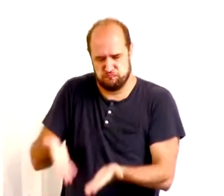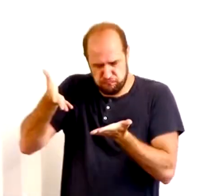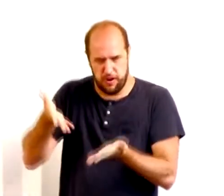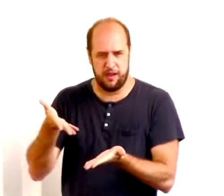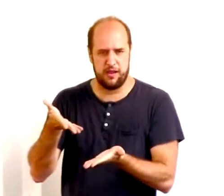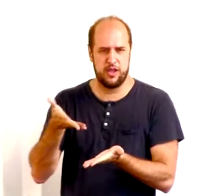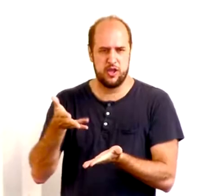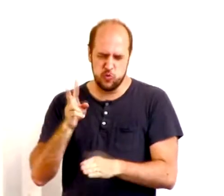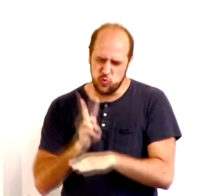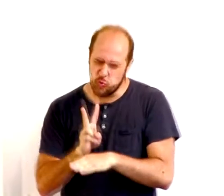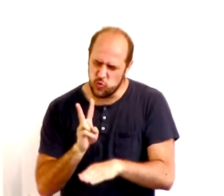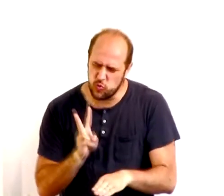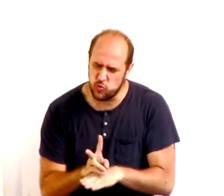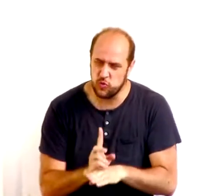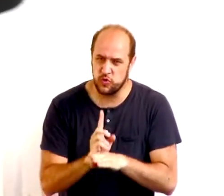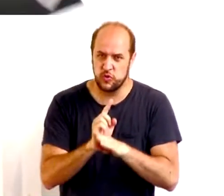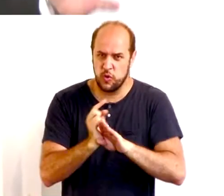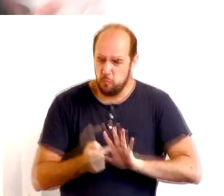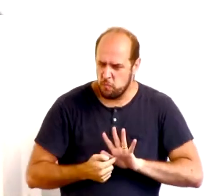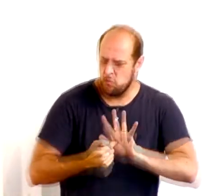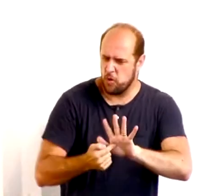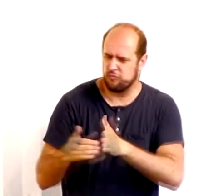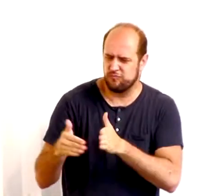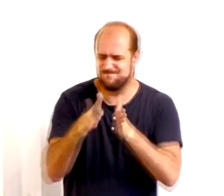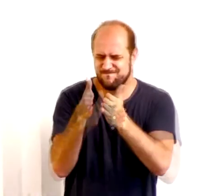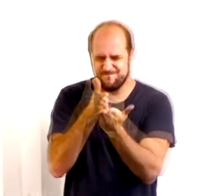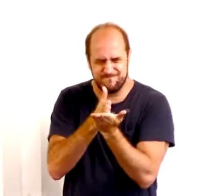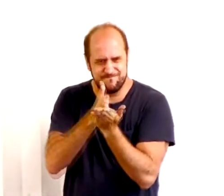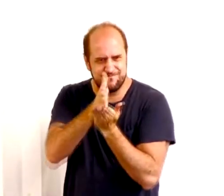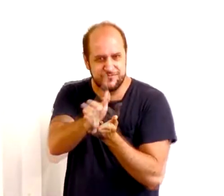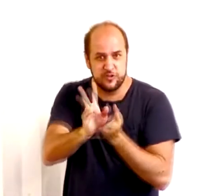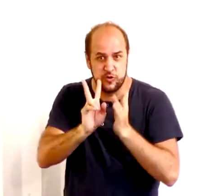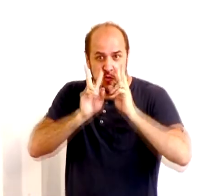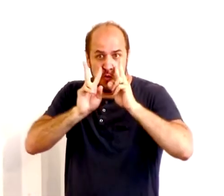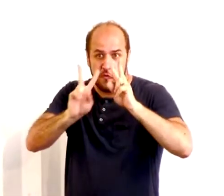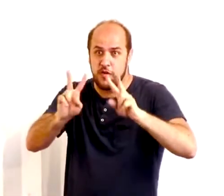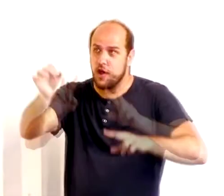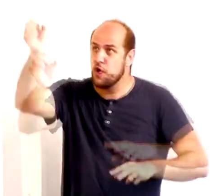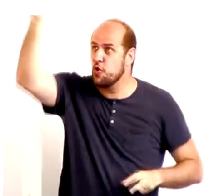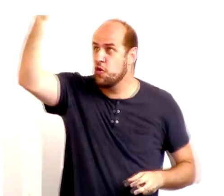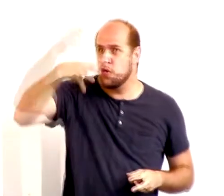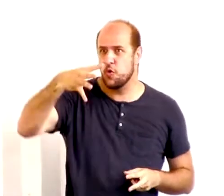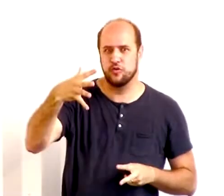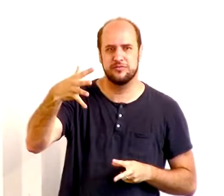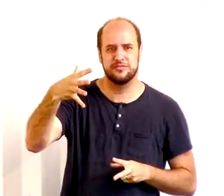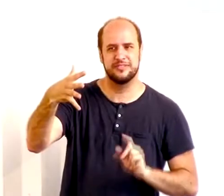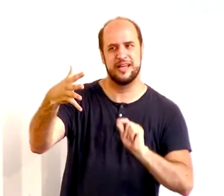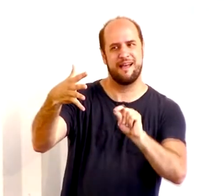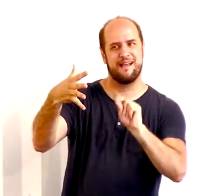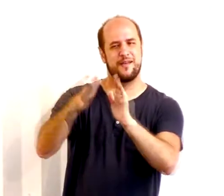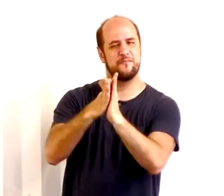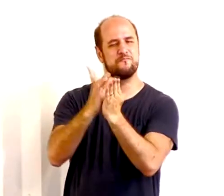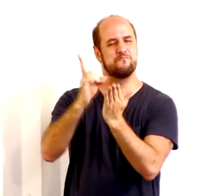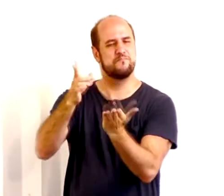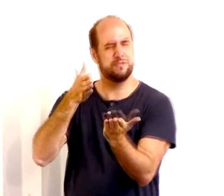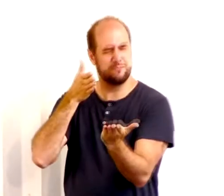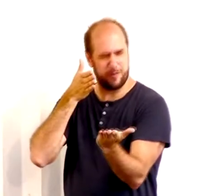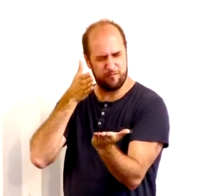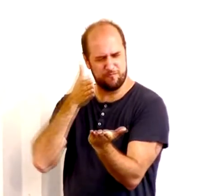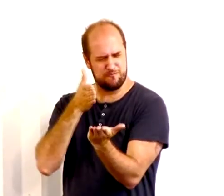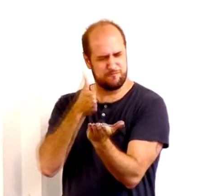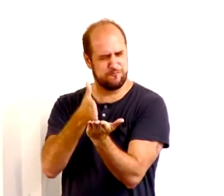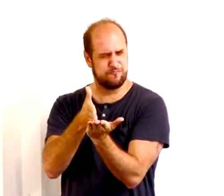direita, aponta um caminho, uma luz enorme se abre. É a palavra de Deus que agora guiará, como as crianças estão